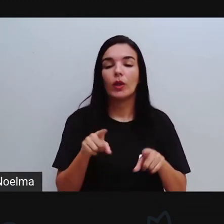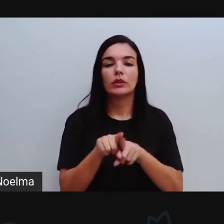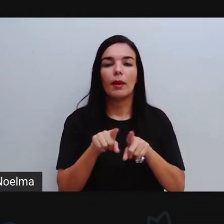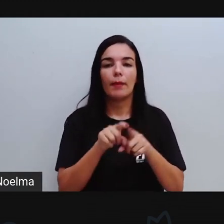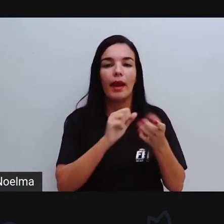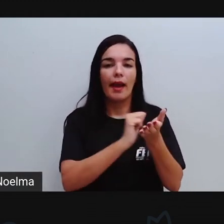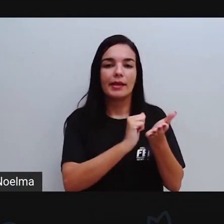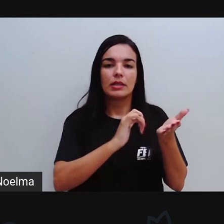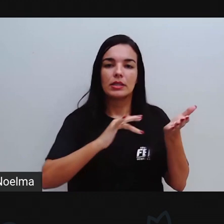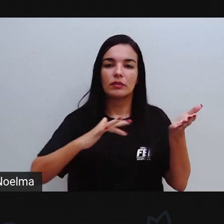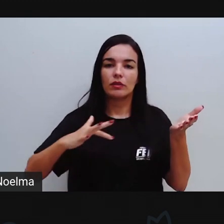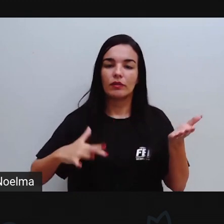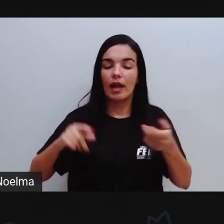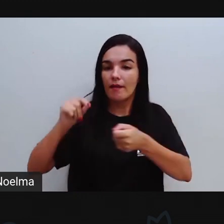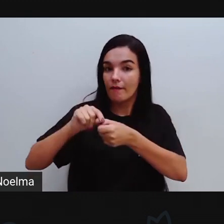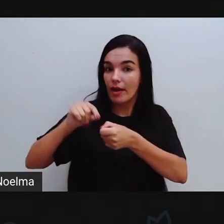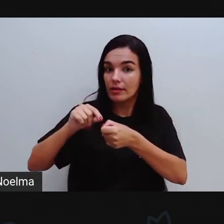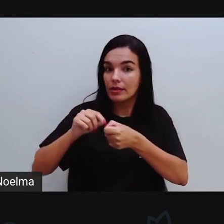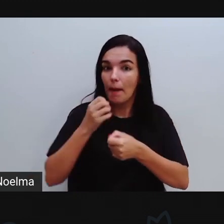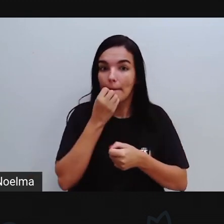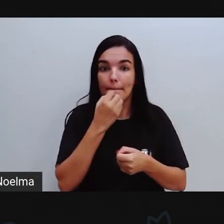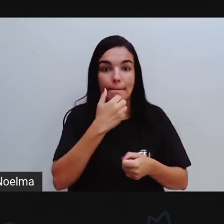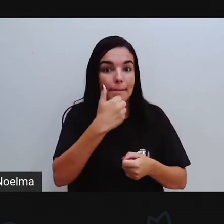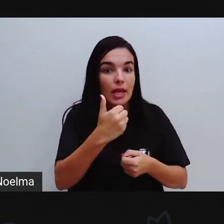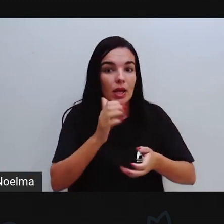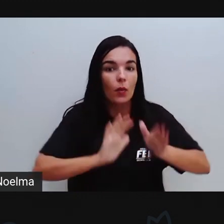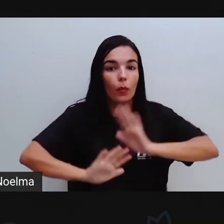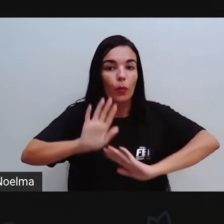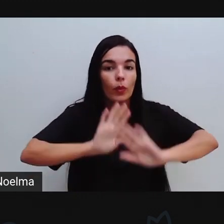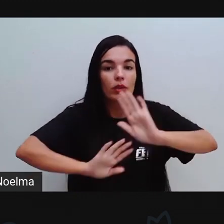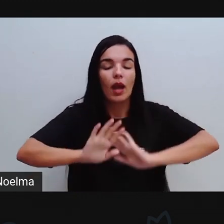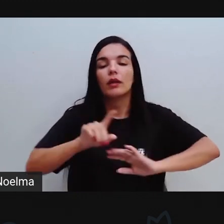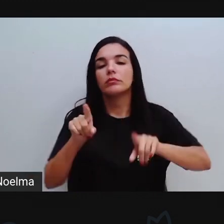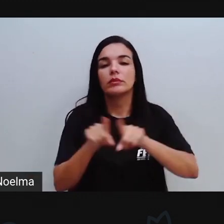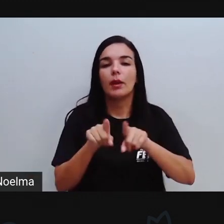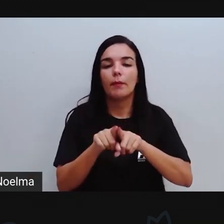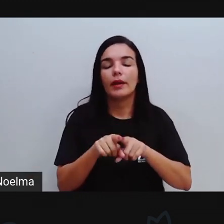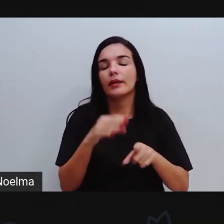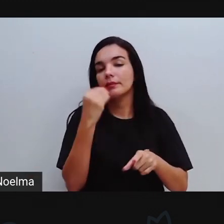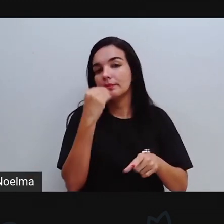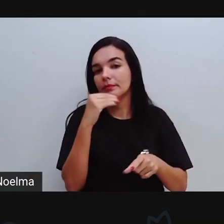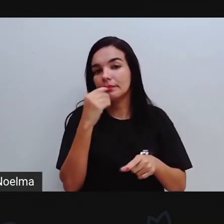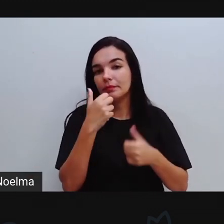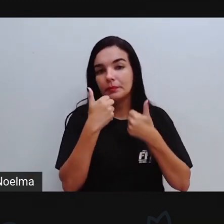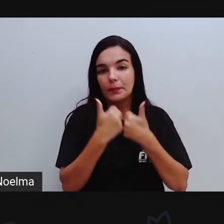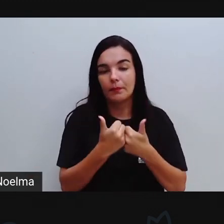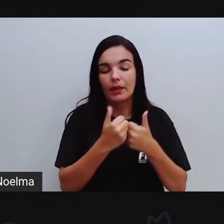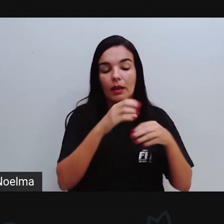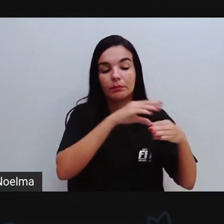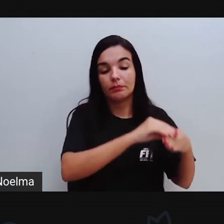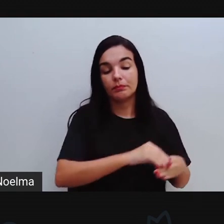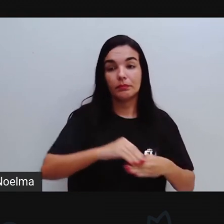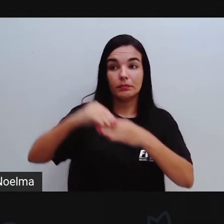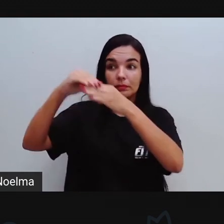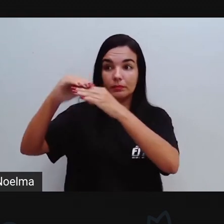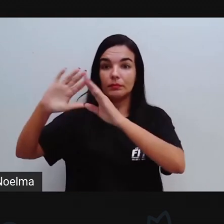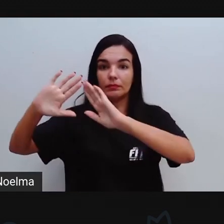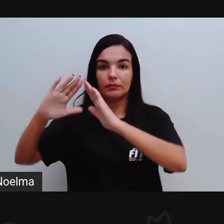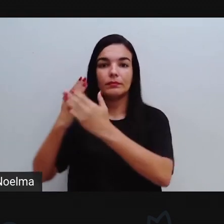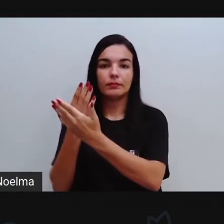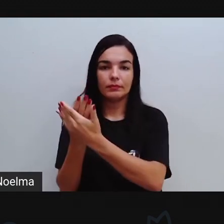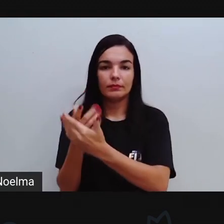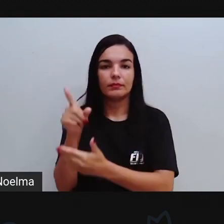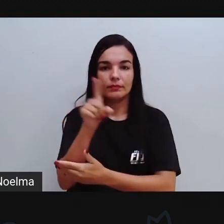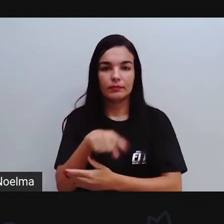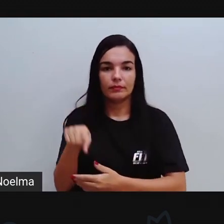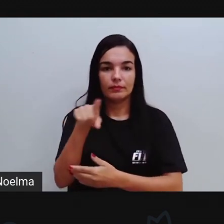atividades também, realize essas atividades com muito cuidado, com muito capricho, que elas deverão ser devolvidas às escolas de